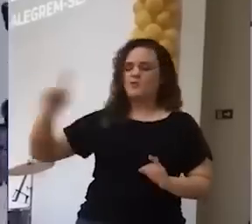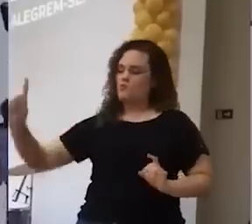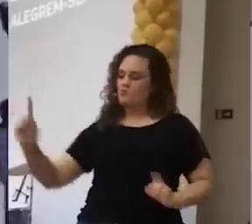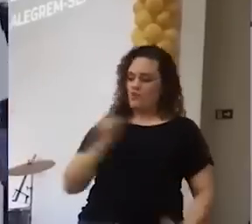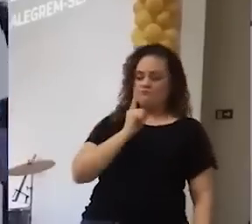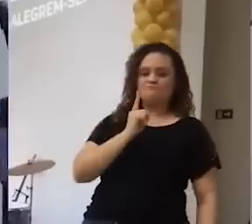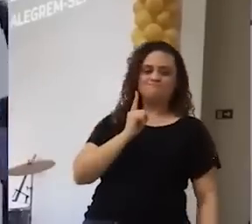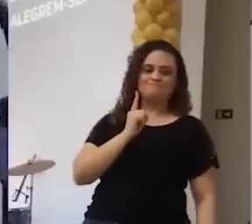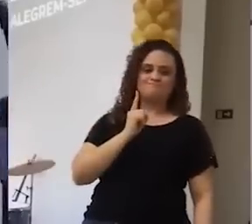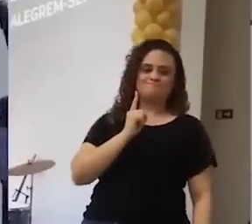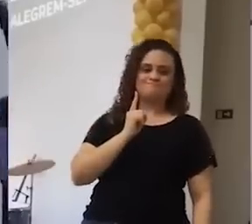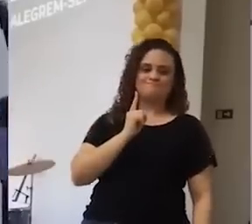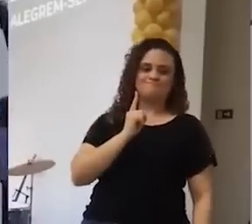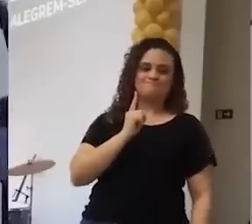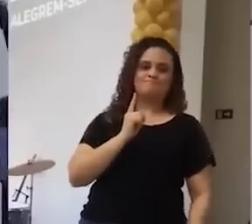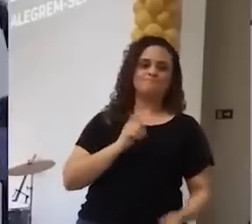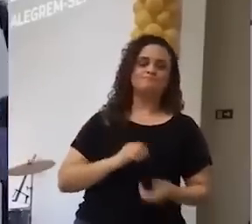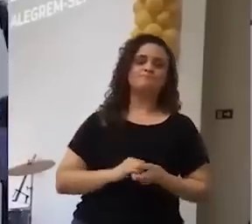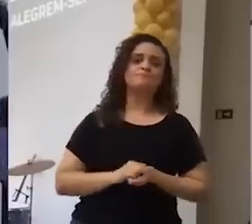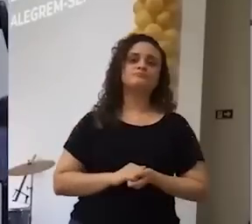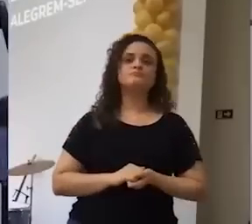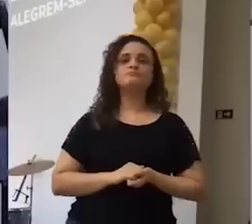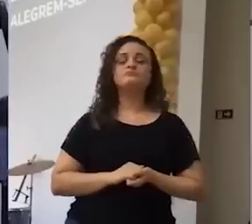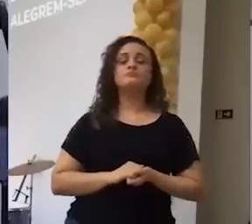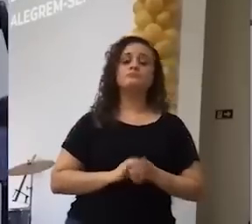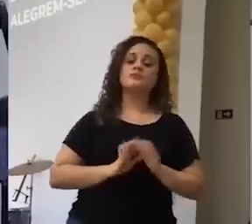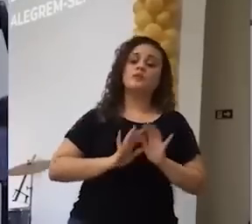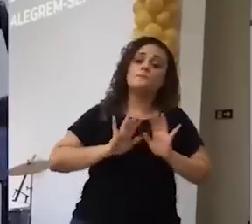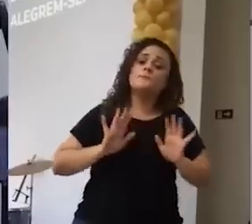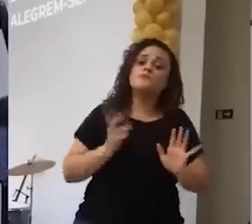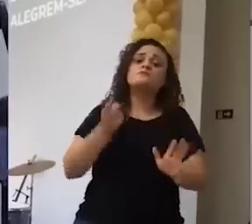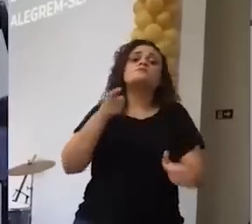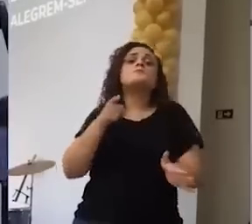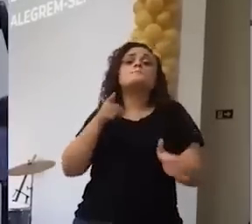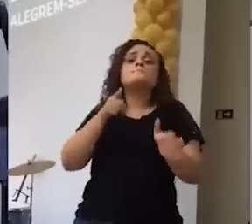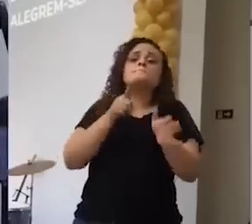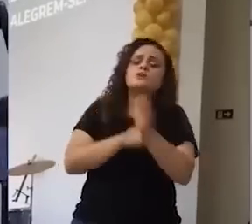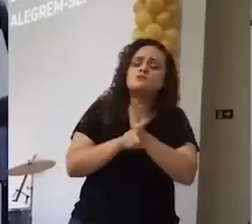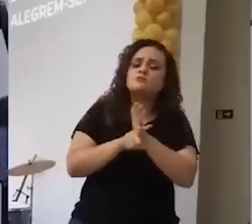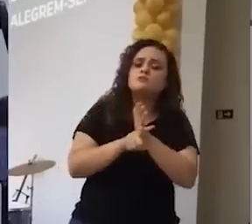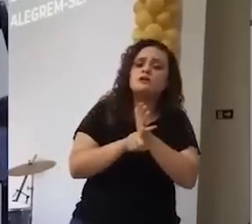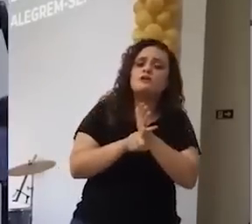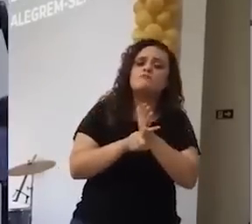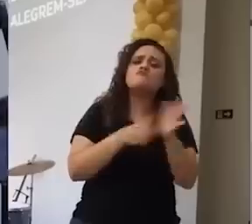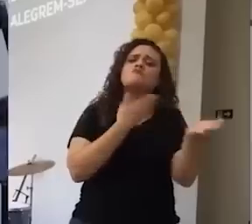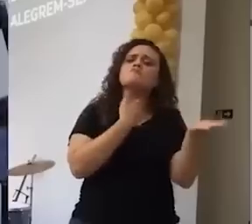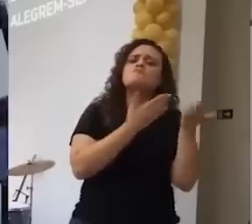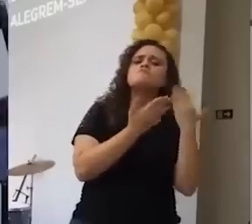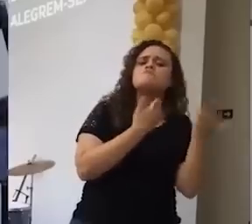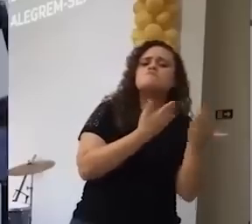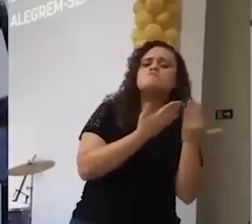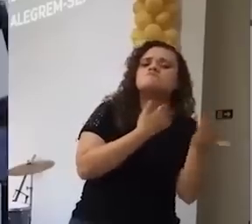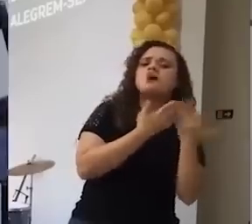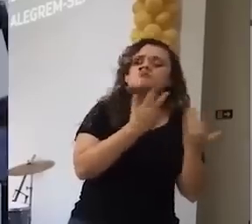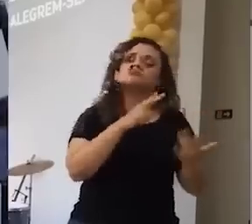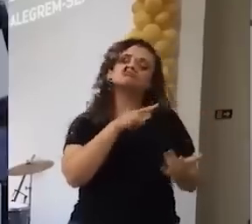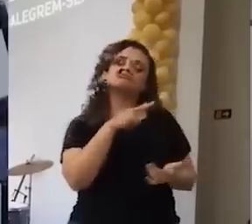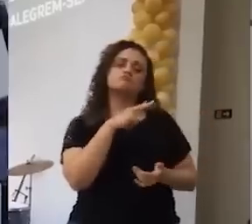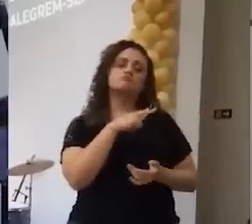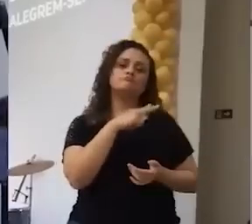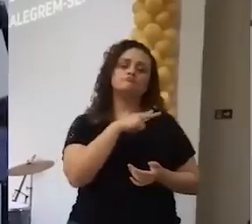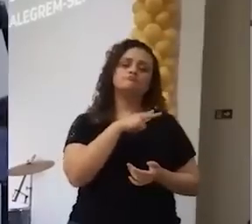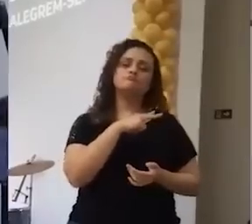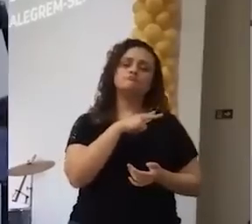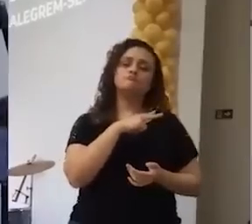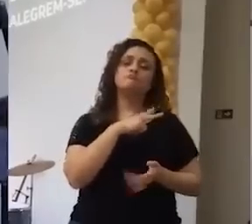licença. Mas vou lhe fazer esta pergunta como se nós estivéssemos numa conversa bem particular, e